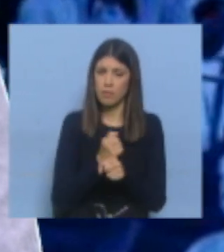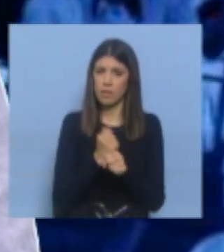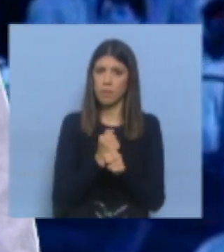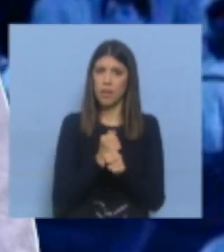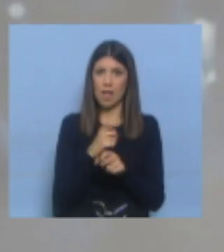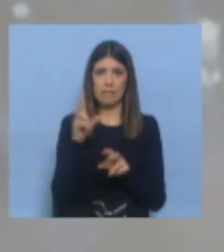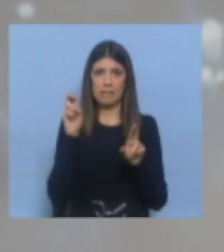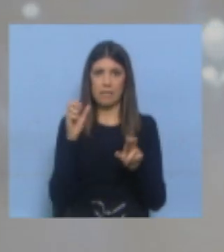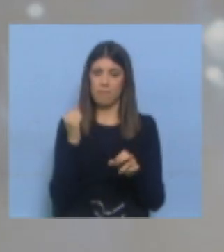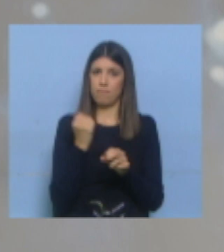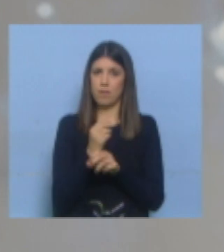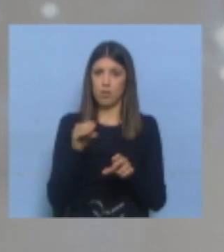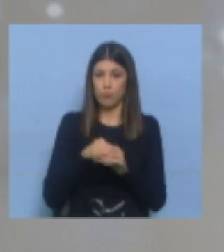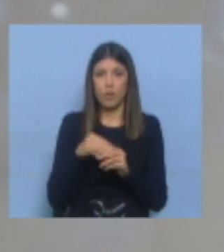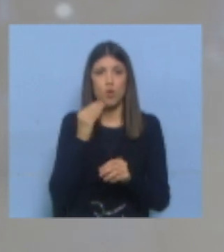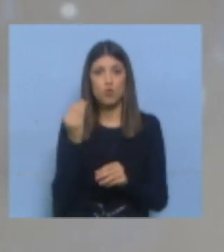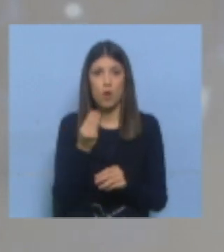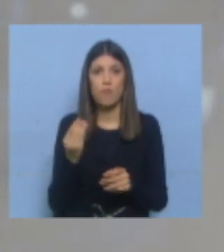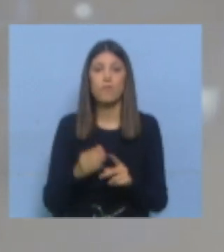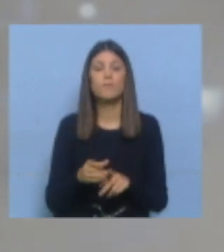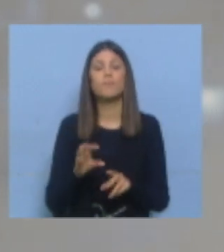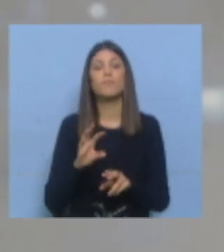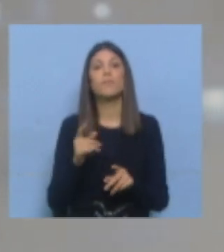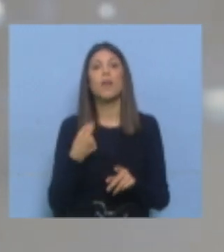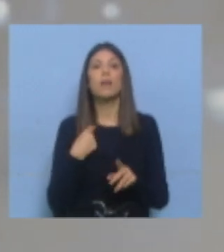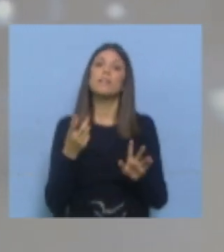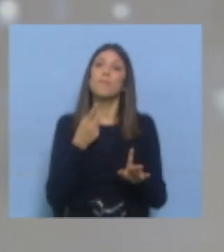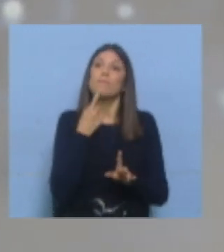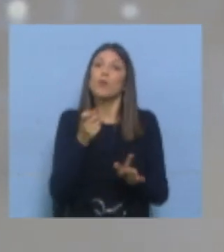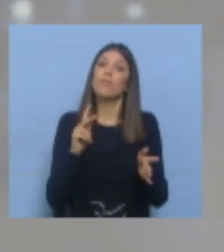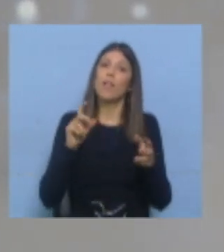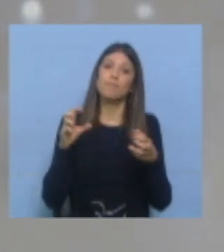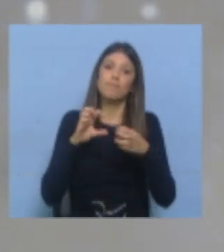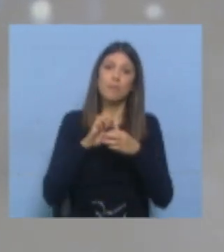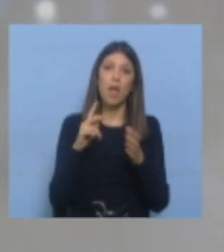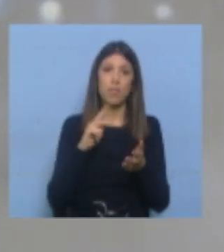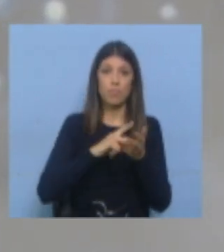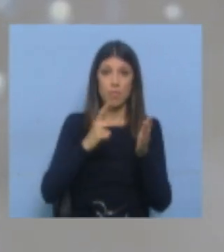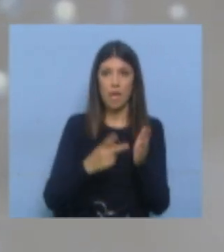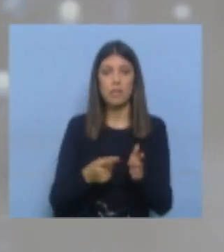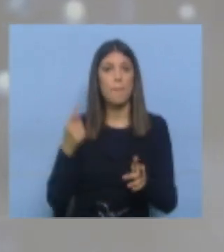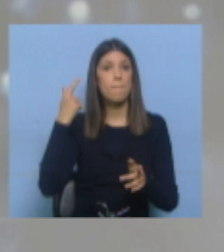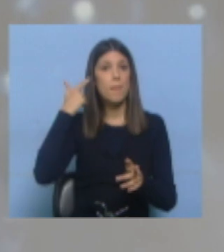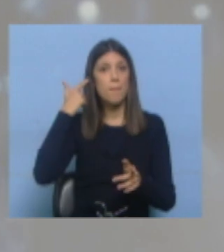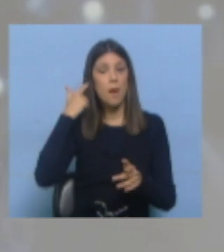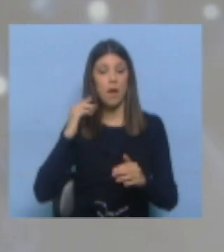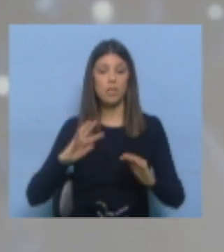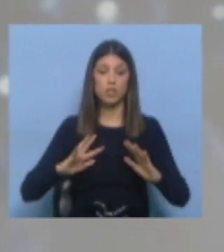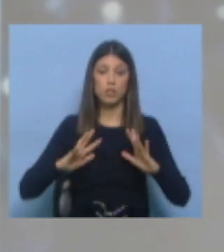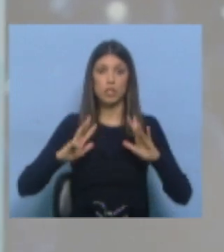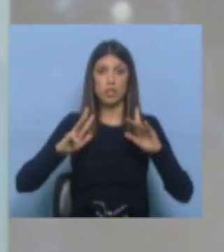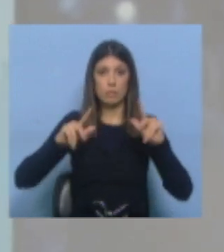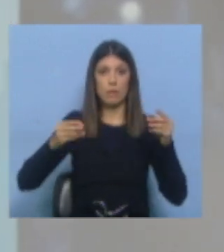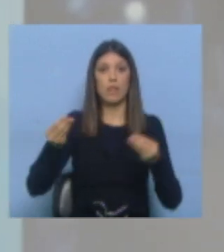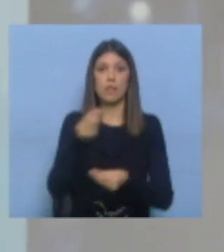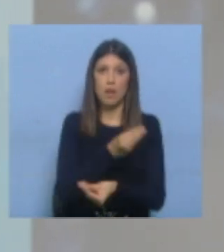que sim. Quando ouvimos falar isto é uma questão já mais técnica, mas ouvimos falar do crescimento económico, ouvimos falar